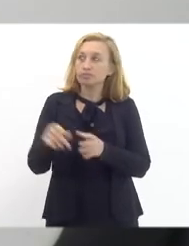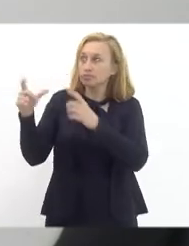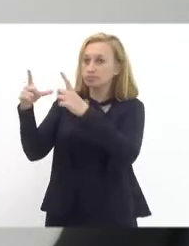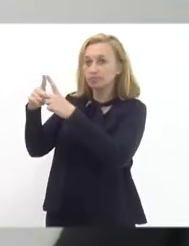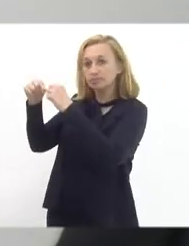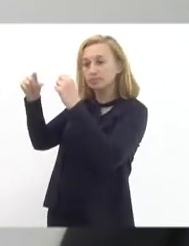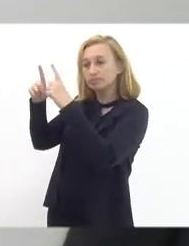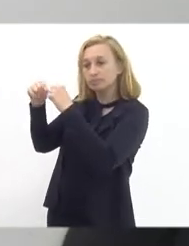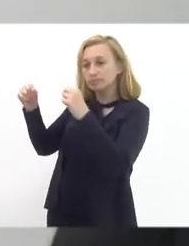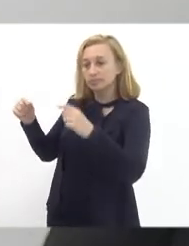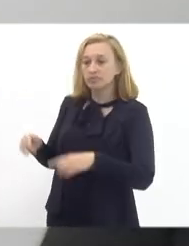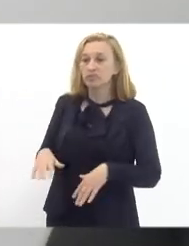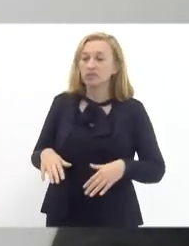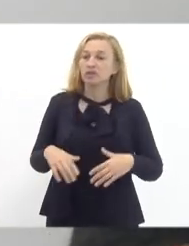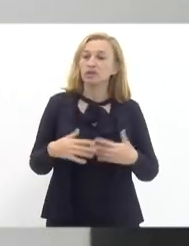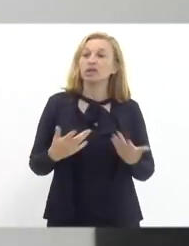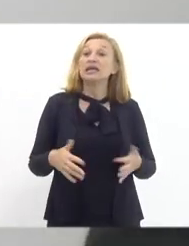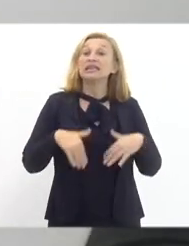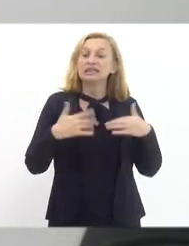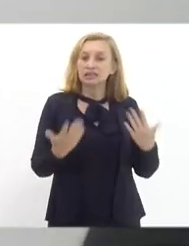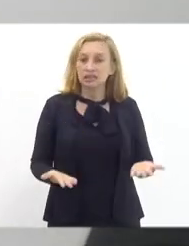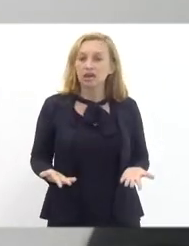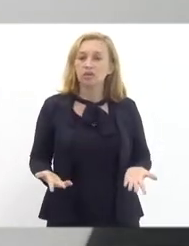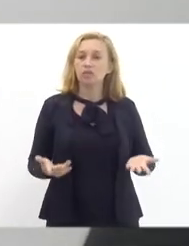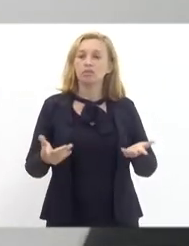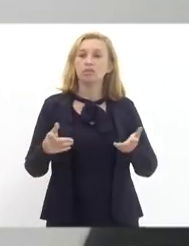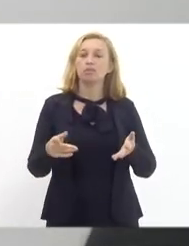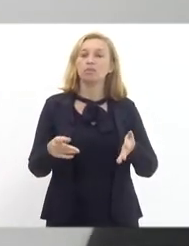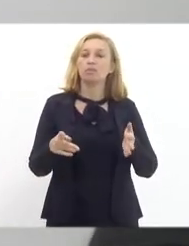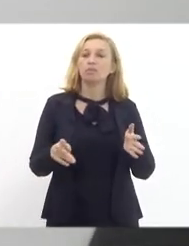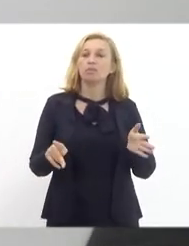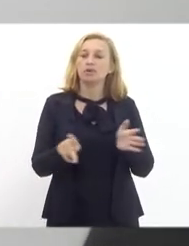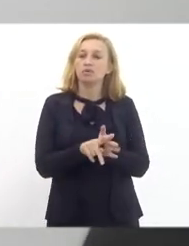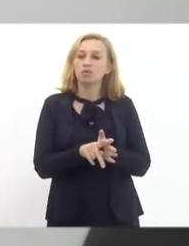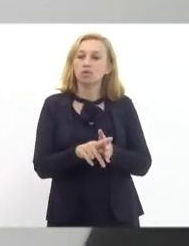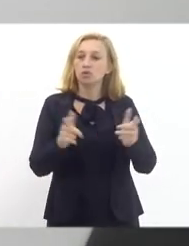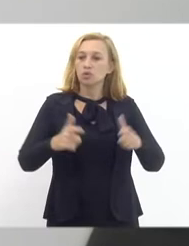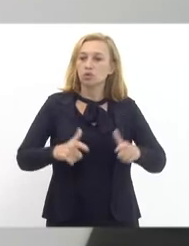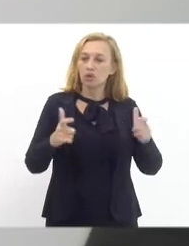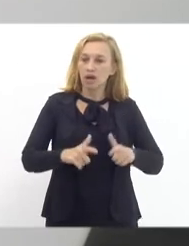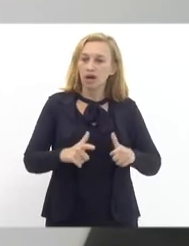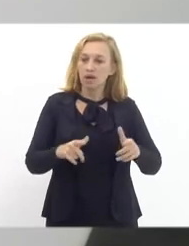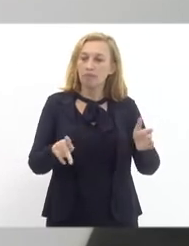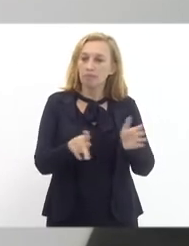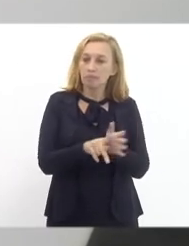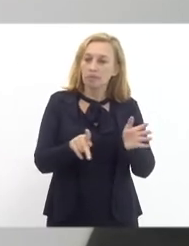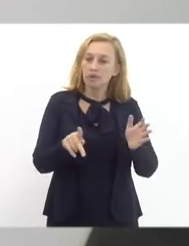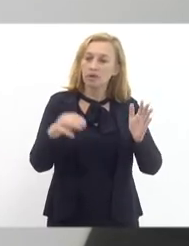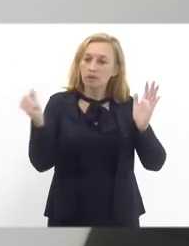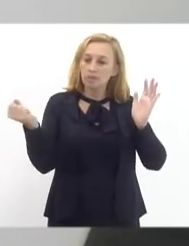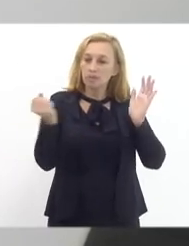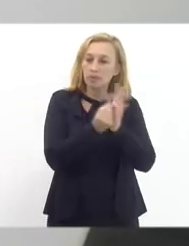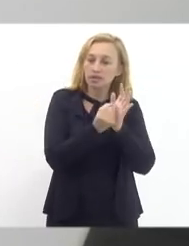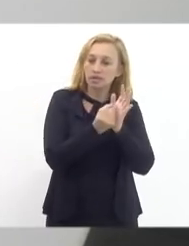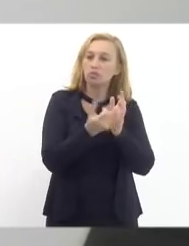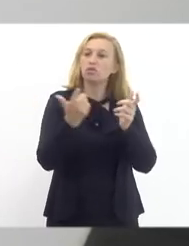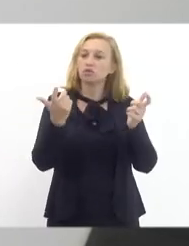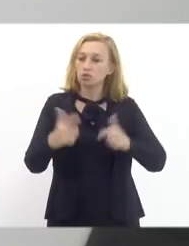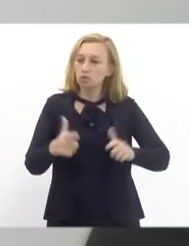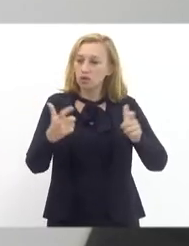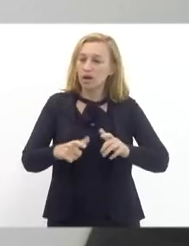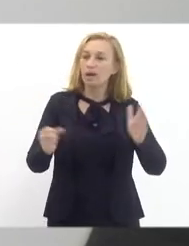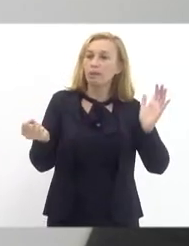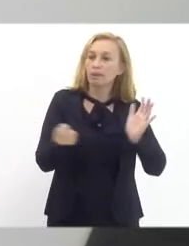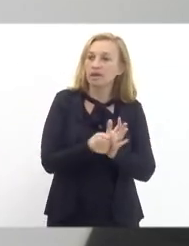o patrimônio local deixa de ser apenas local, regional, se torna um patrimônio nacional pela sua dimensão histórica e pela